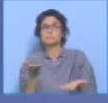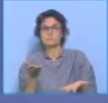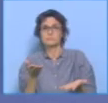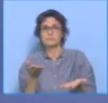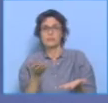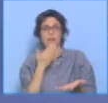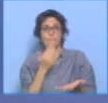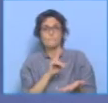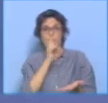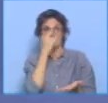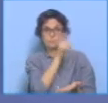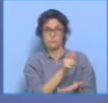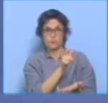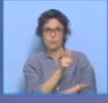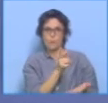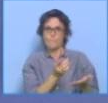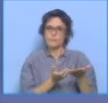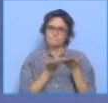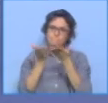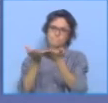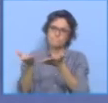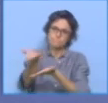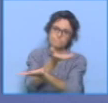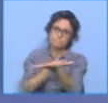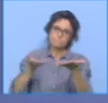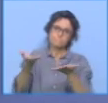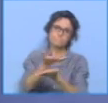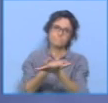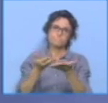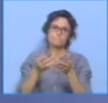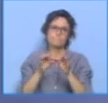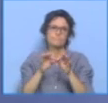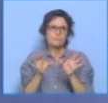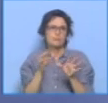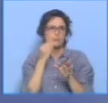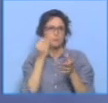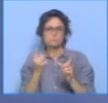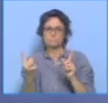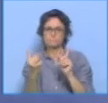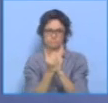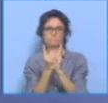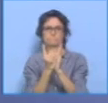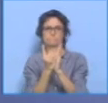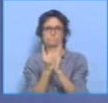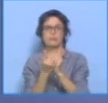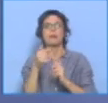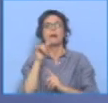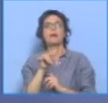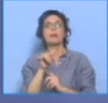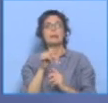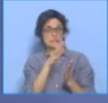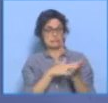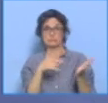relacione com o outro como sendo quase um único naquele momento em que estamos a relacionar-nos com ele. Este trecho do